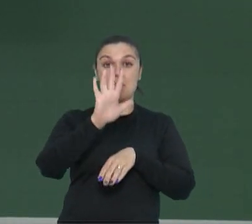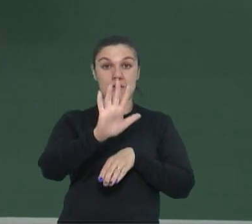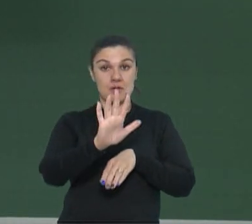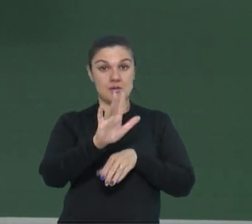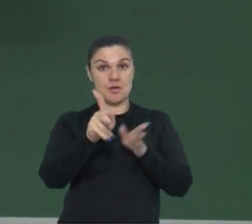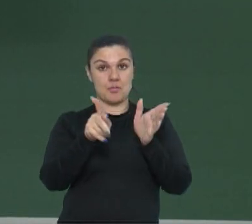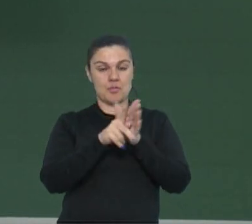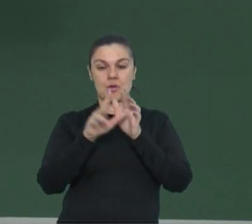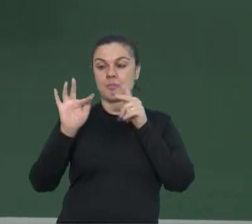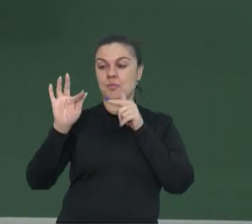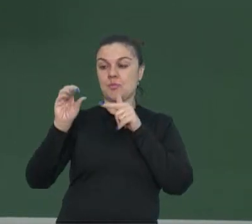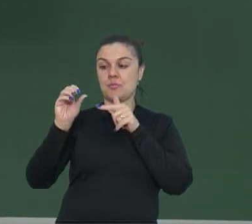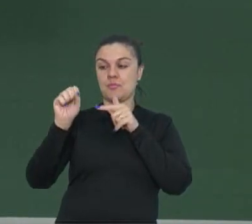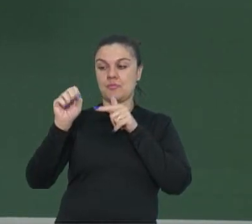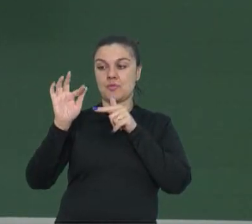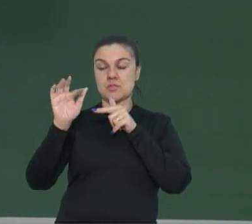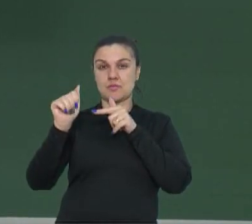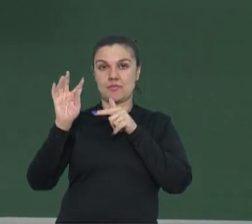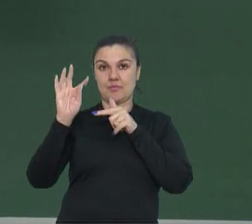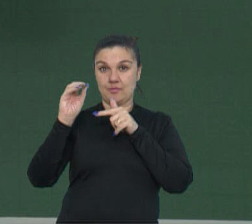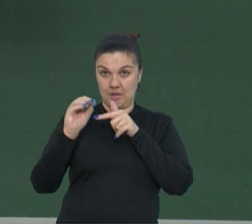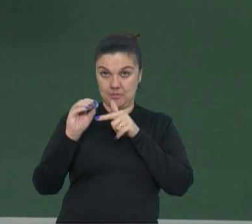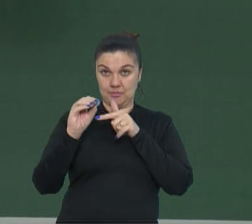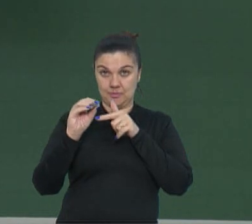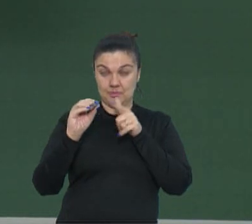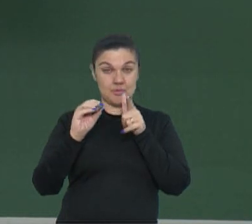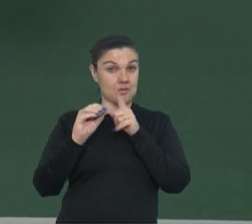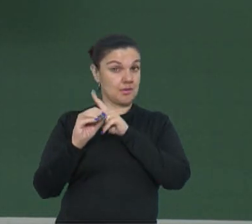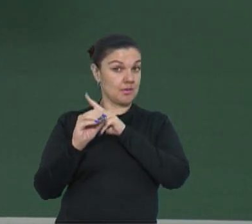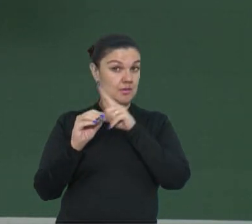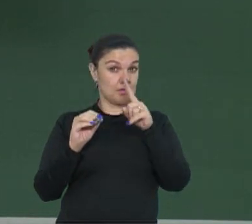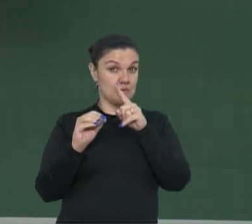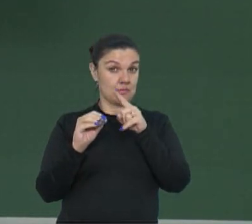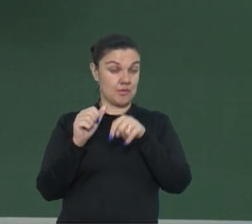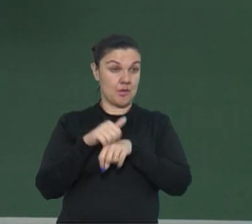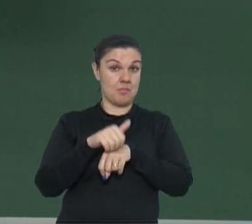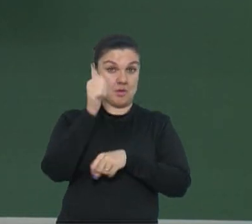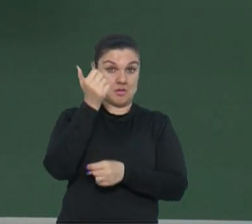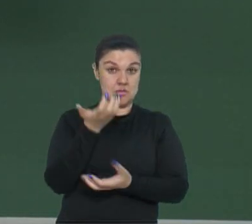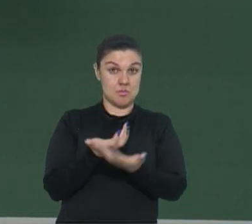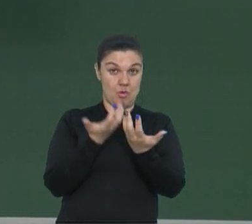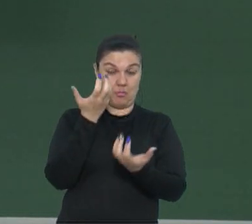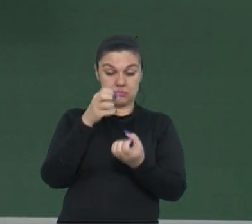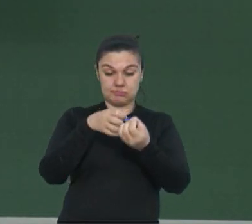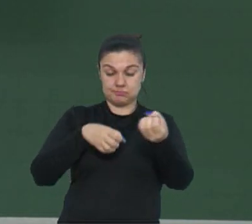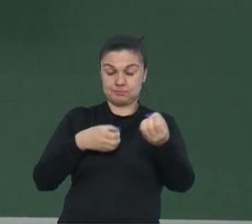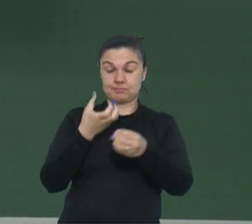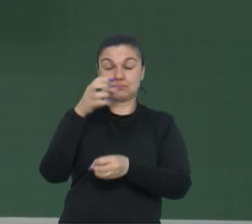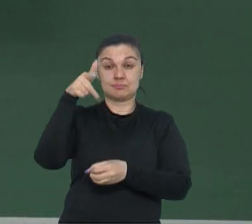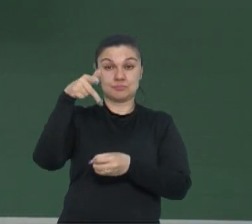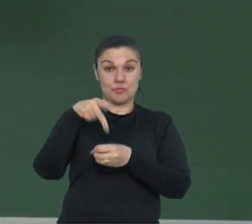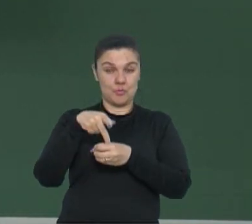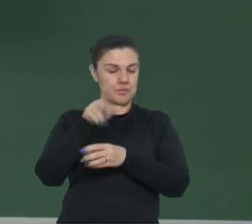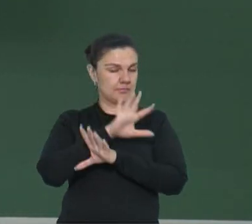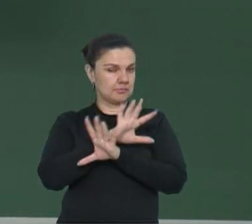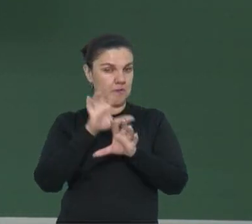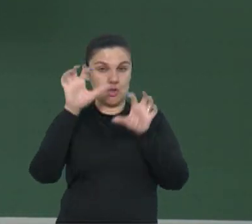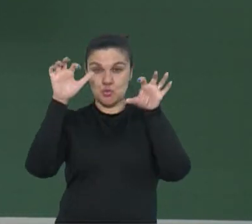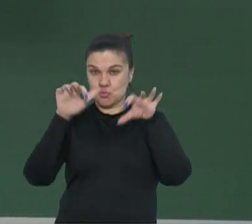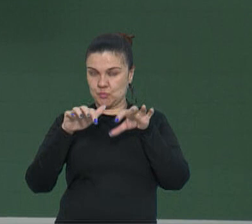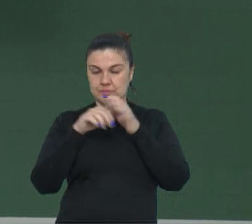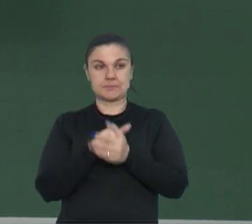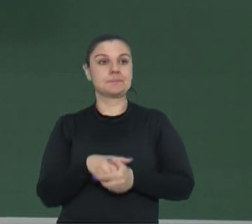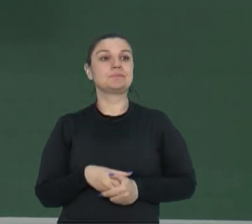falando de fosfatos. Esses fosfatos, eles não vêm tanto da queima de combustível, então não vão estar associados com chuva